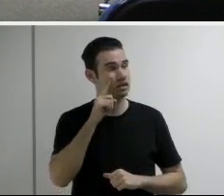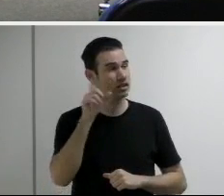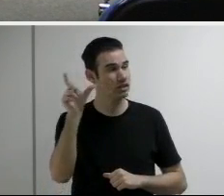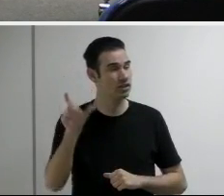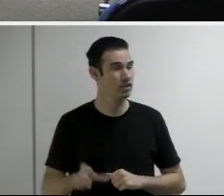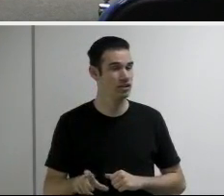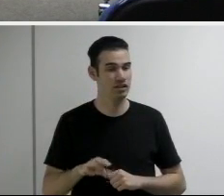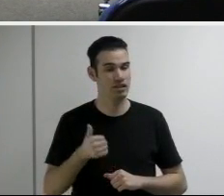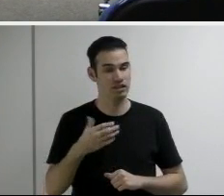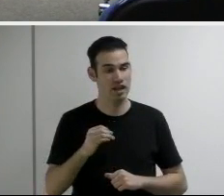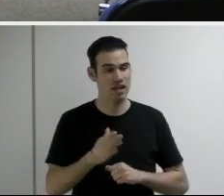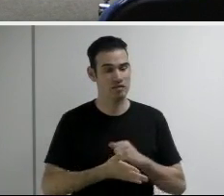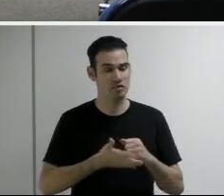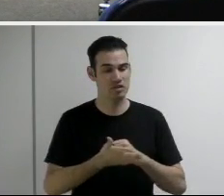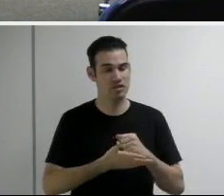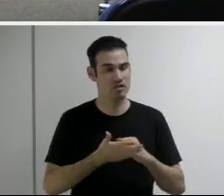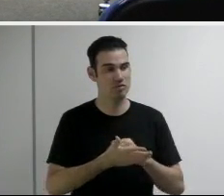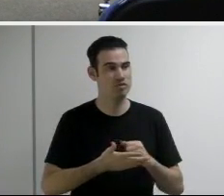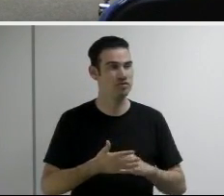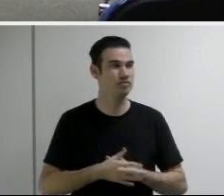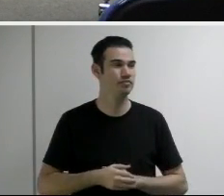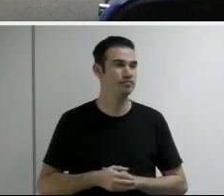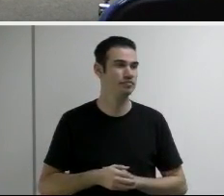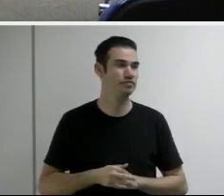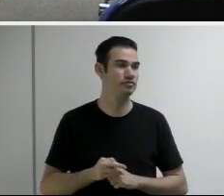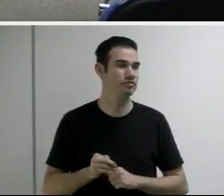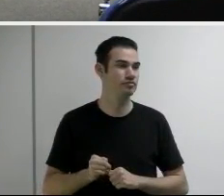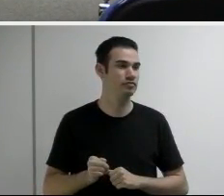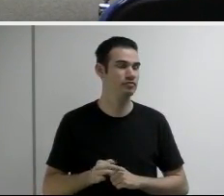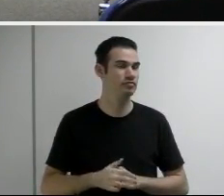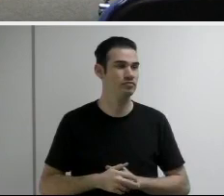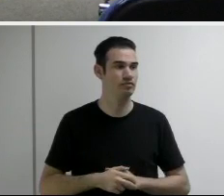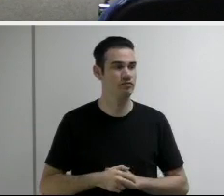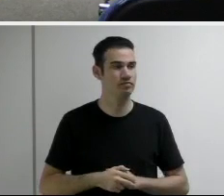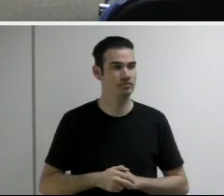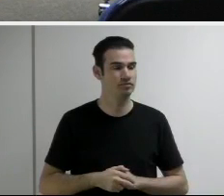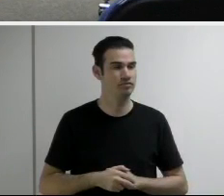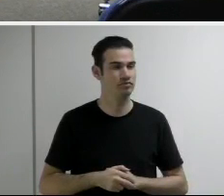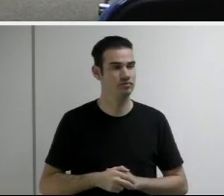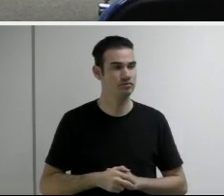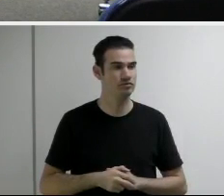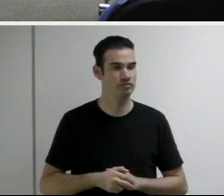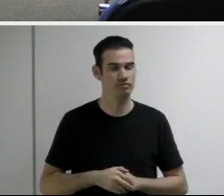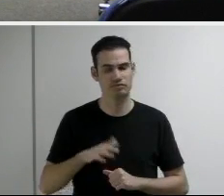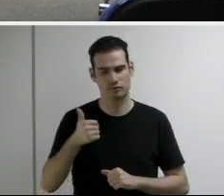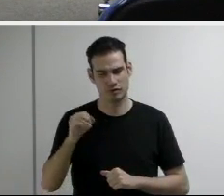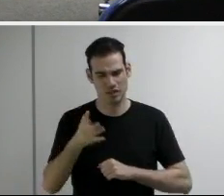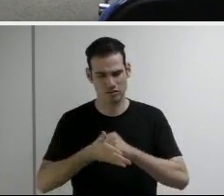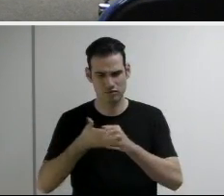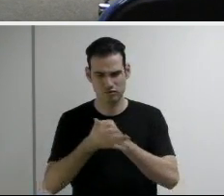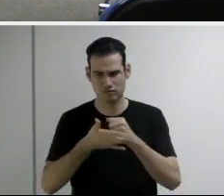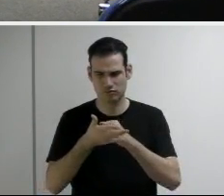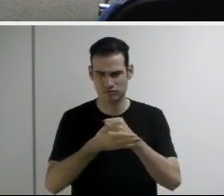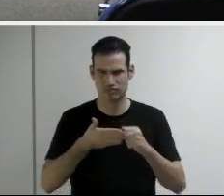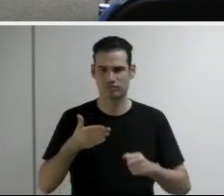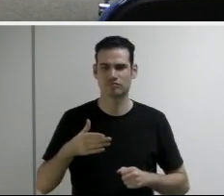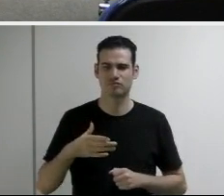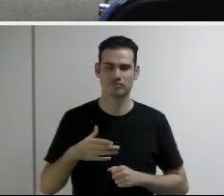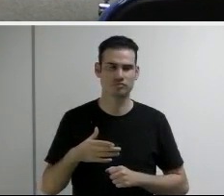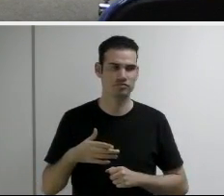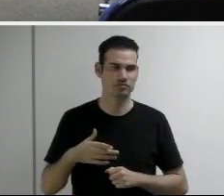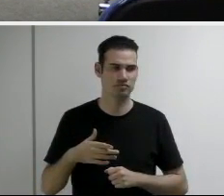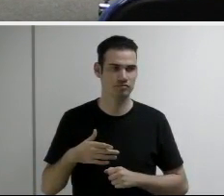princípios fundamentais, e aí eu acho que esse é o ponto mais importante para o cidadão, né? Os 10 princípios fundamentais que embasam